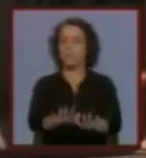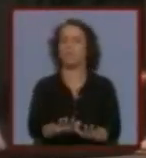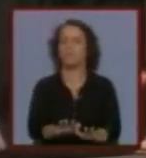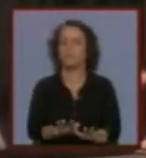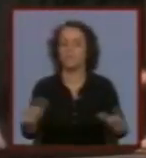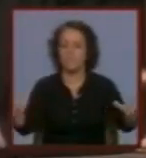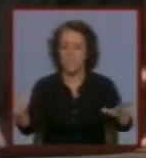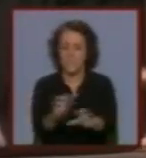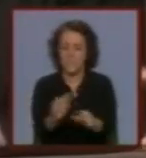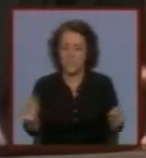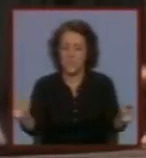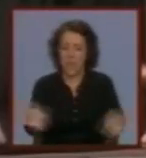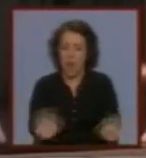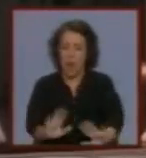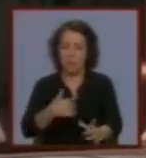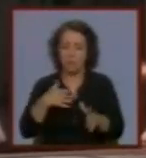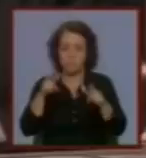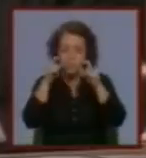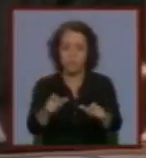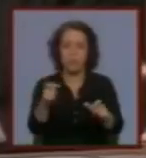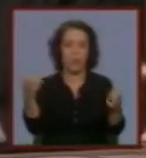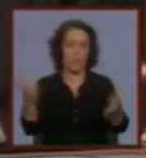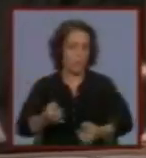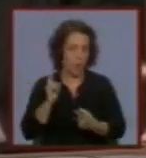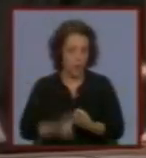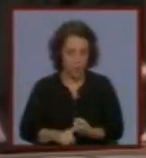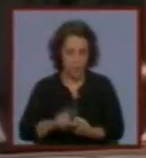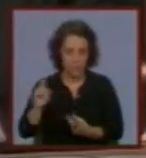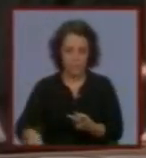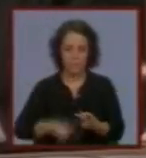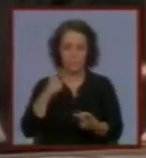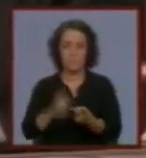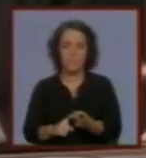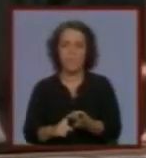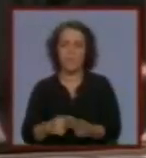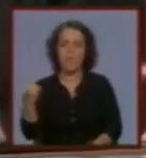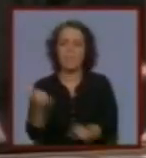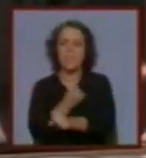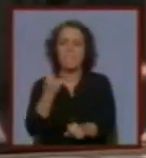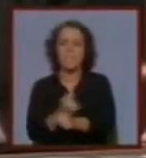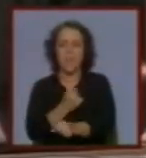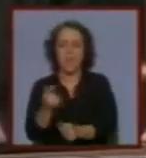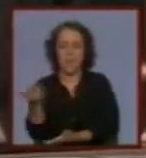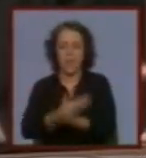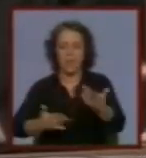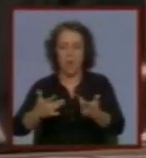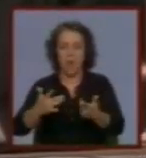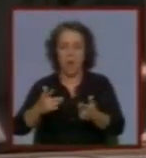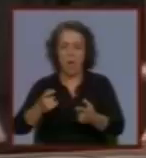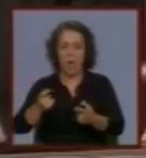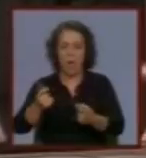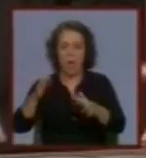desertificação travamos em muitas Ilhas processos de recessão de algumas atividades económicas